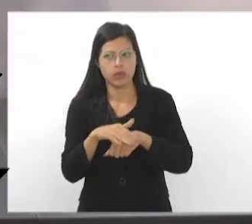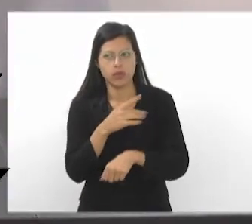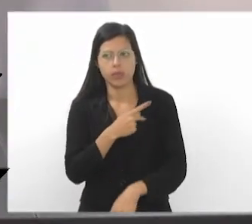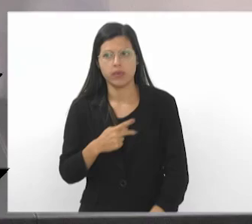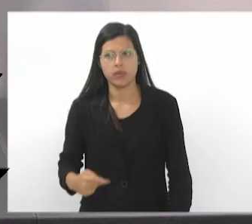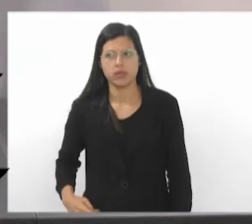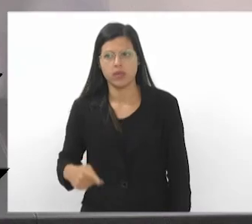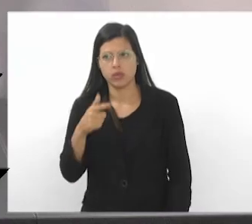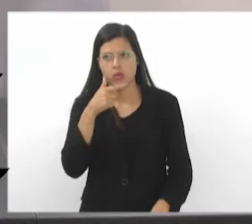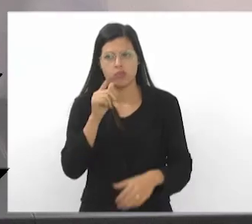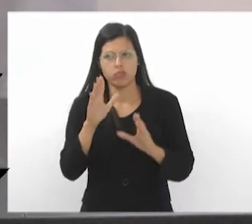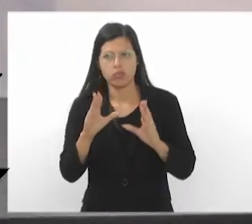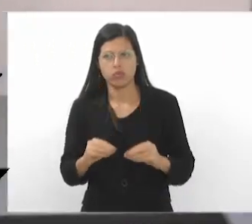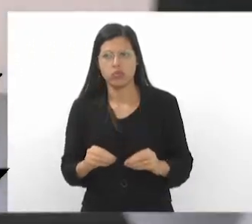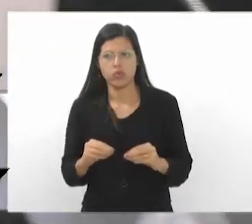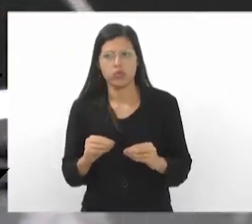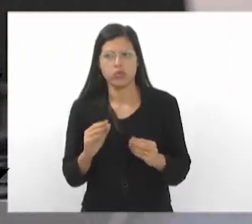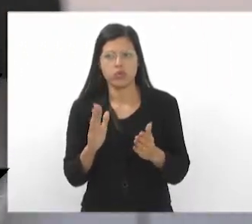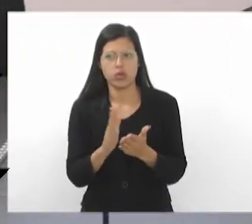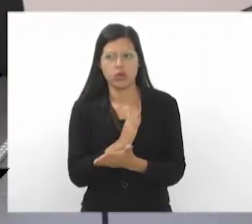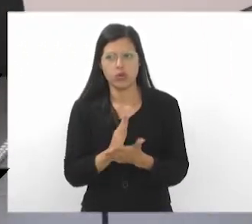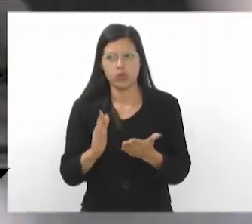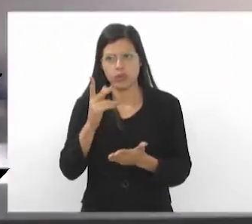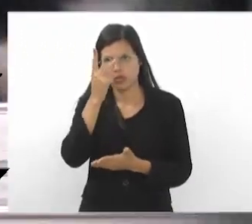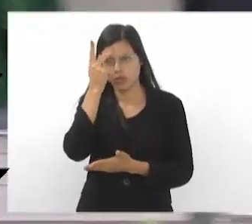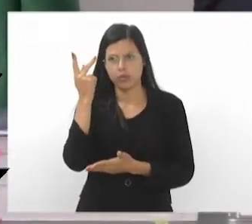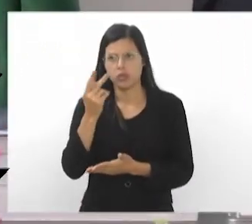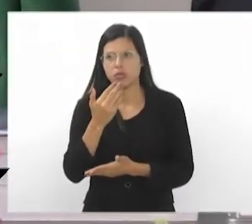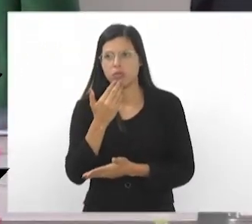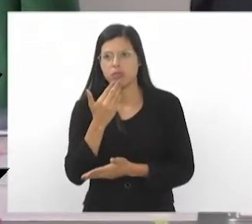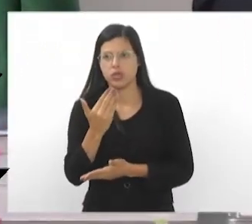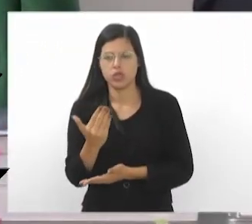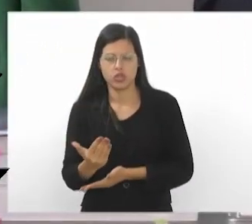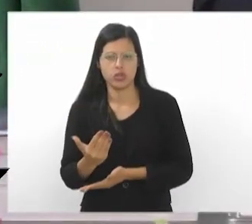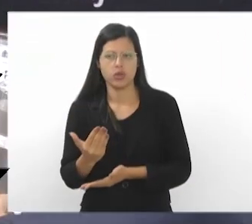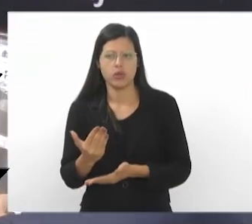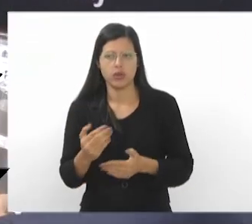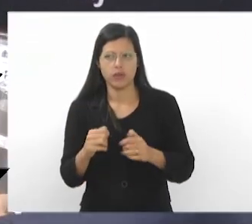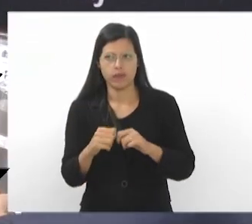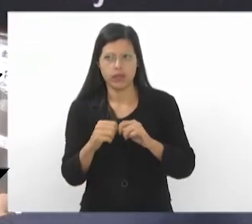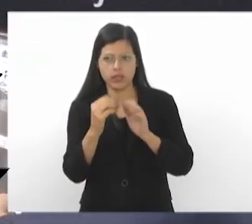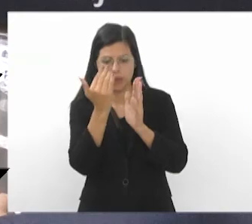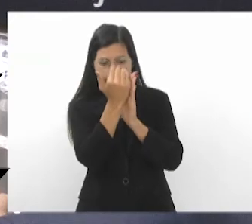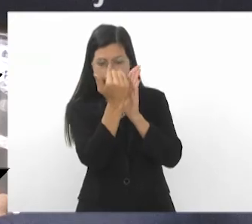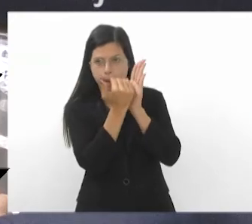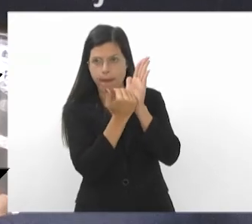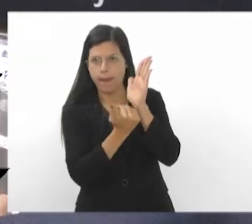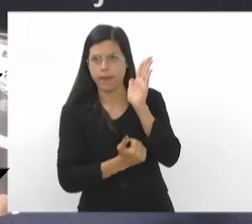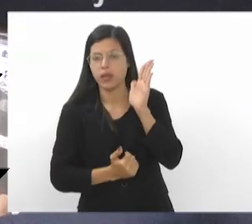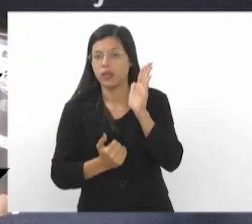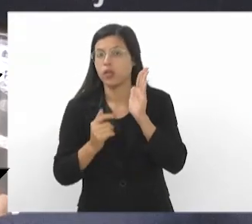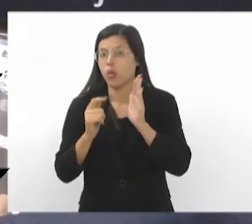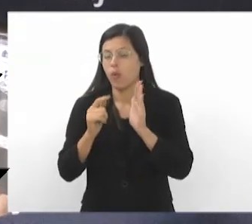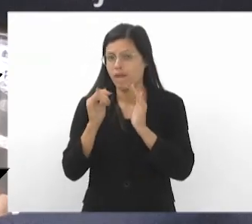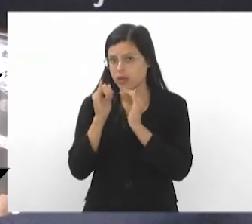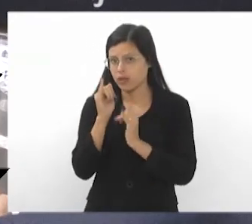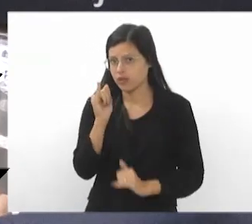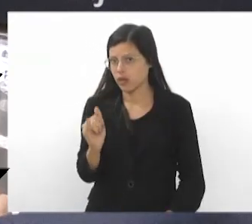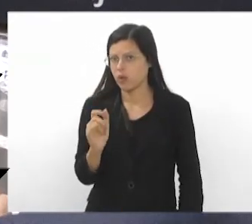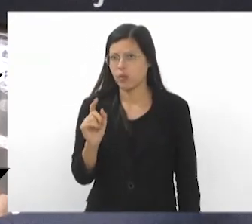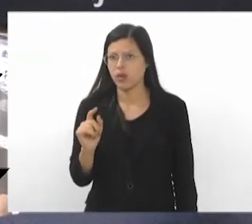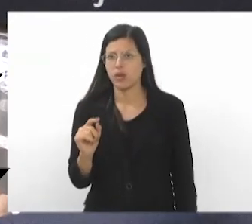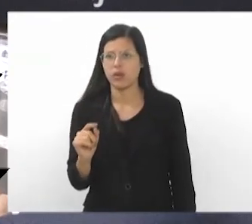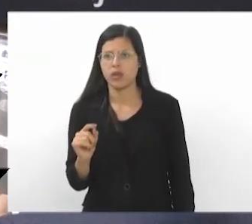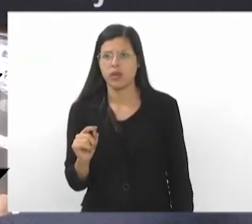colegas pediram, pressionaram para que ele fizesse esse pautão, mas eu o alertei da seguinte situação. Eu tenho dado